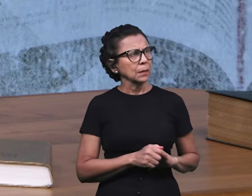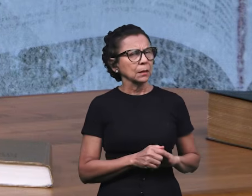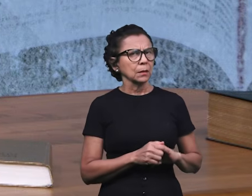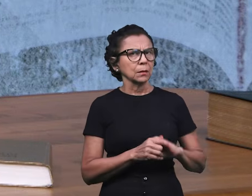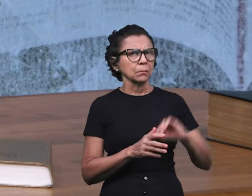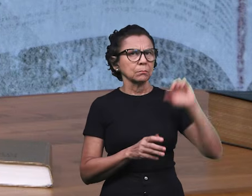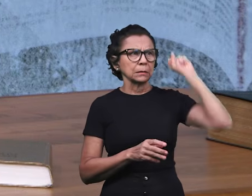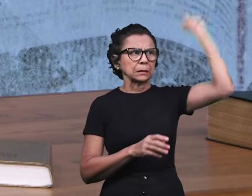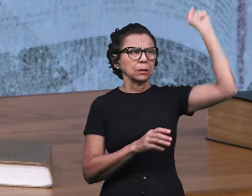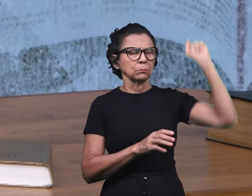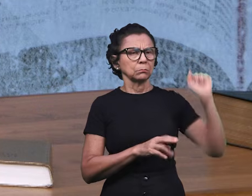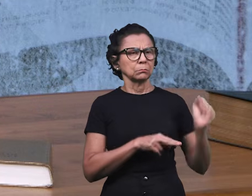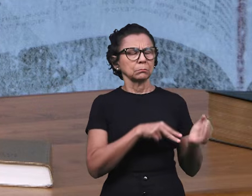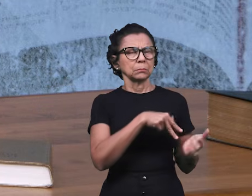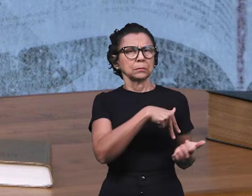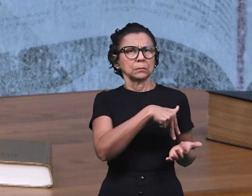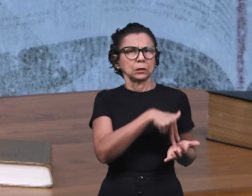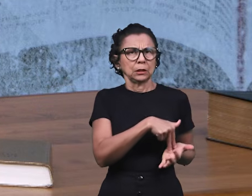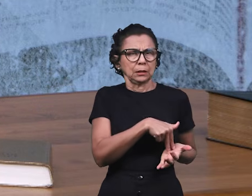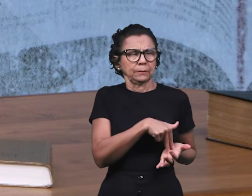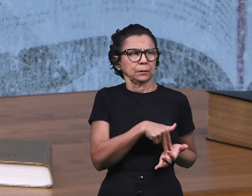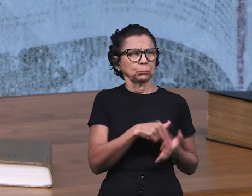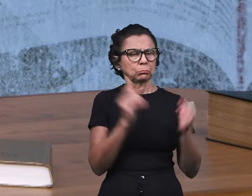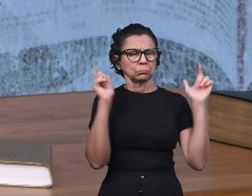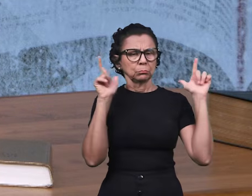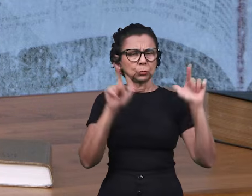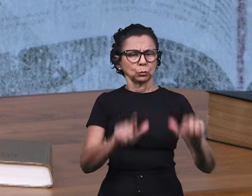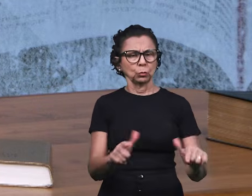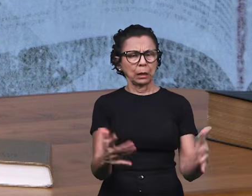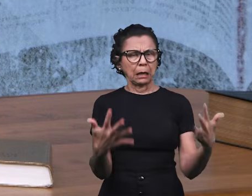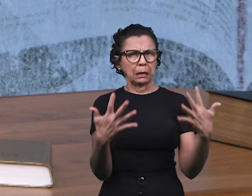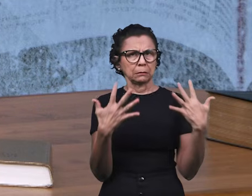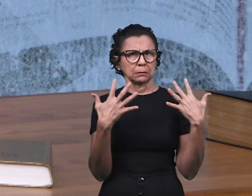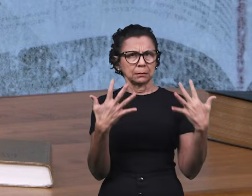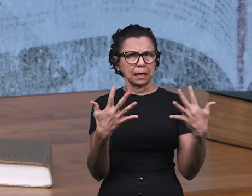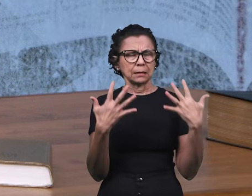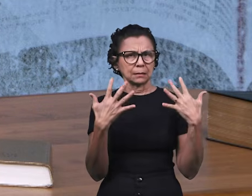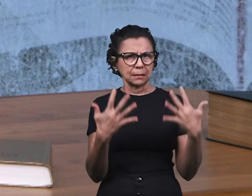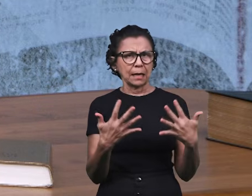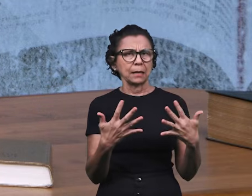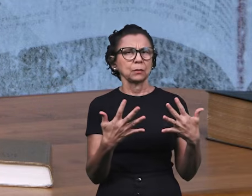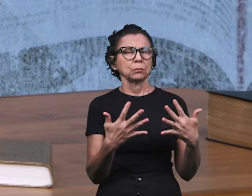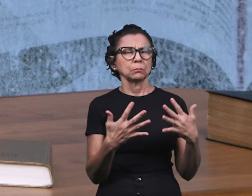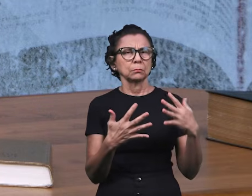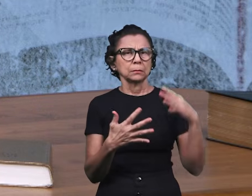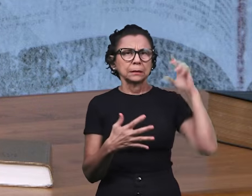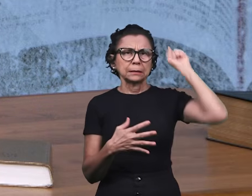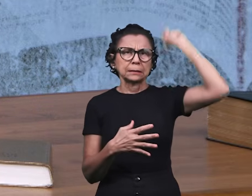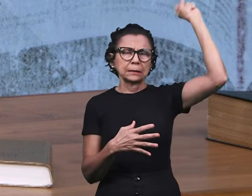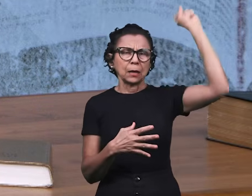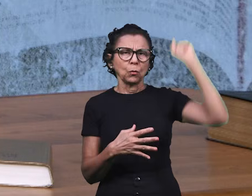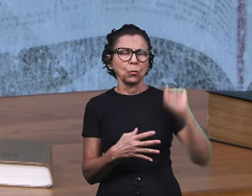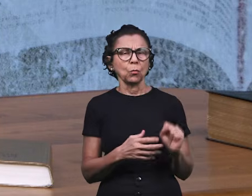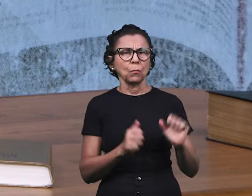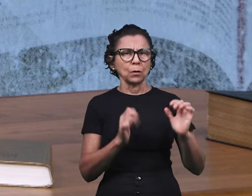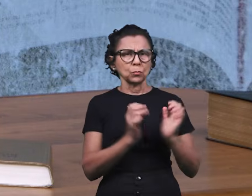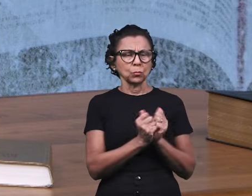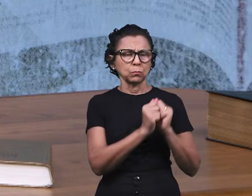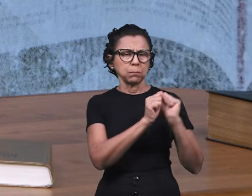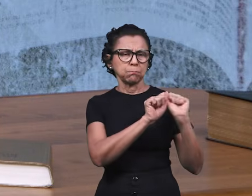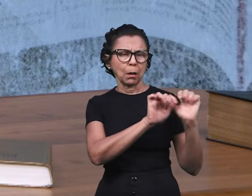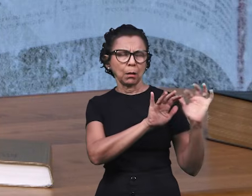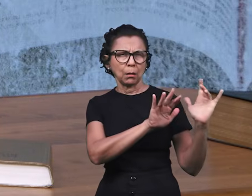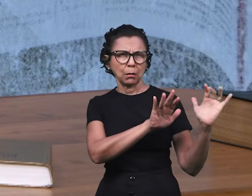levantou e desceu ao deserto de Zife, e com ele 3.000 homens escolhidos de Israel